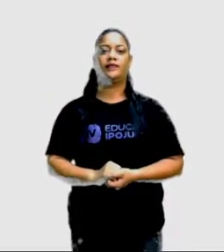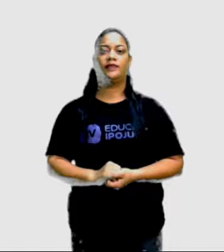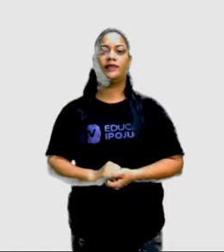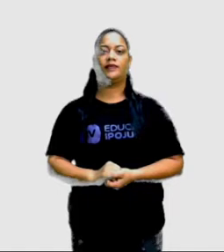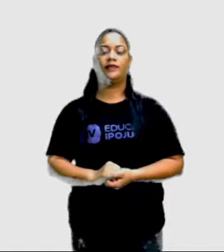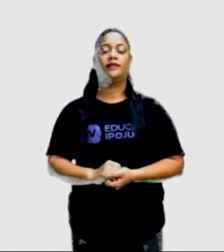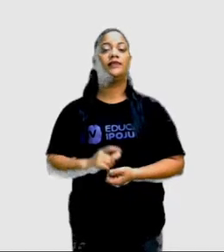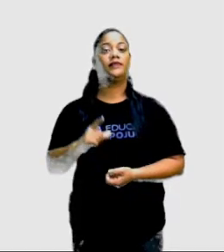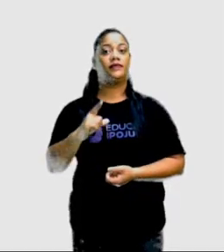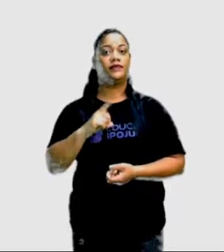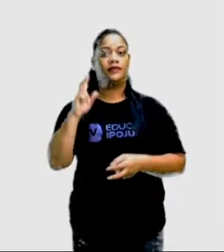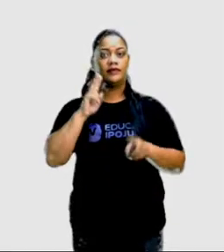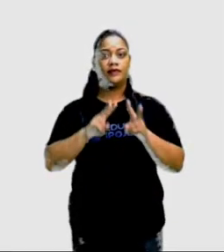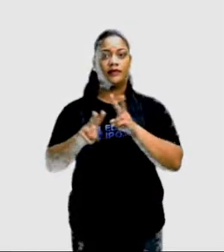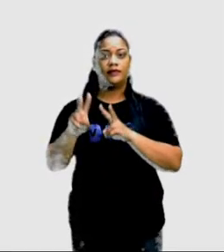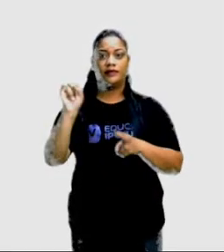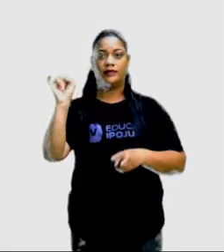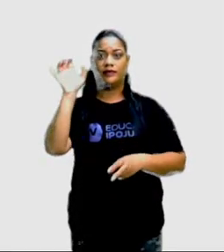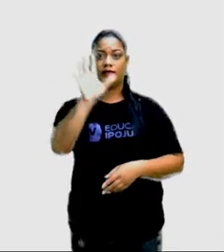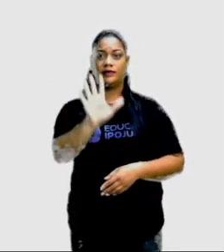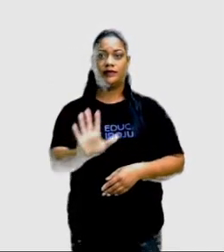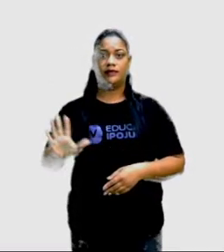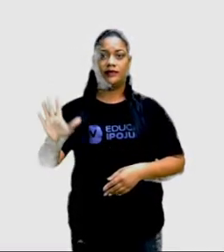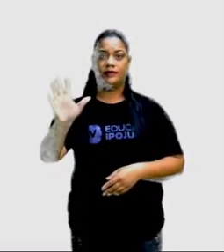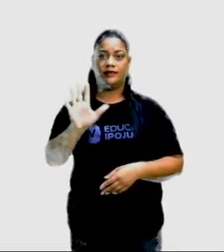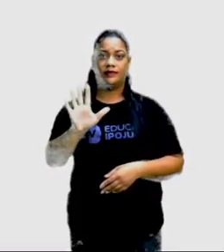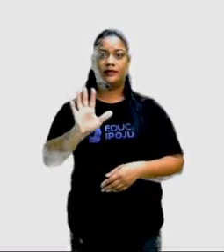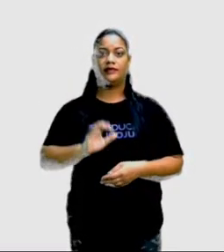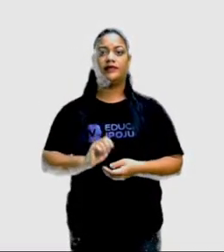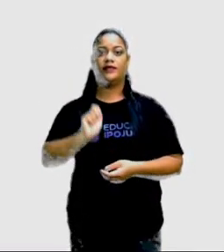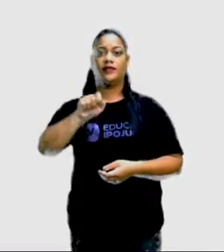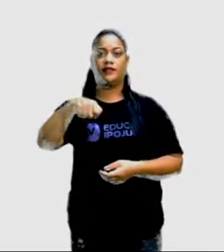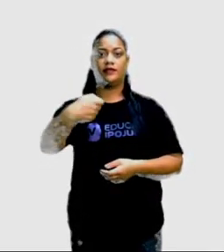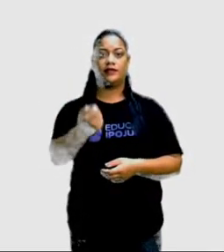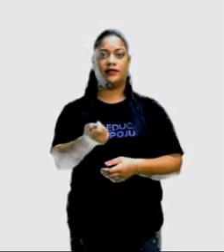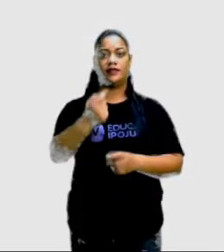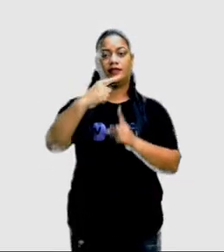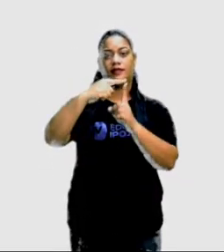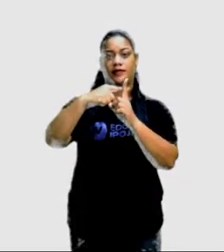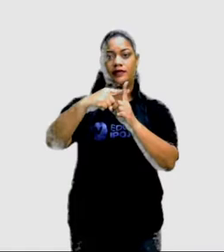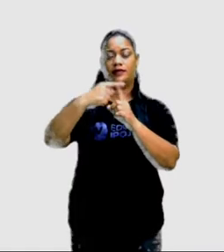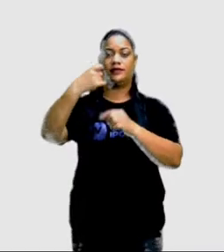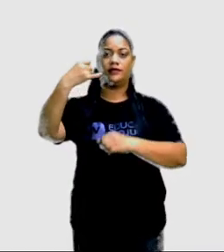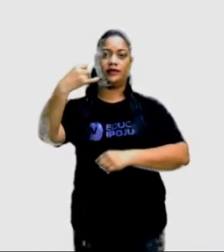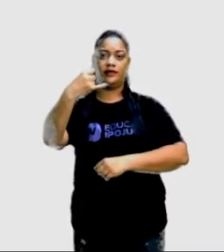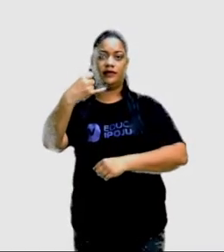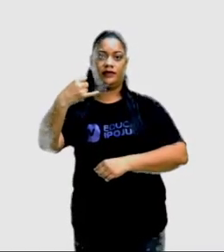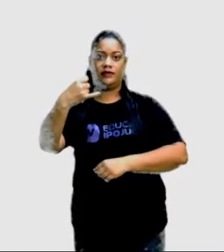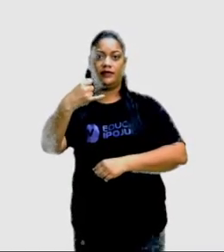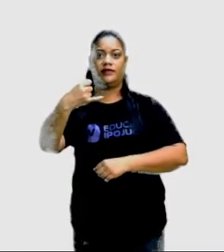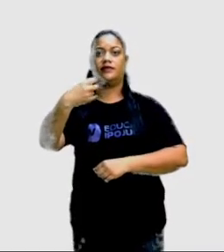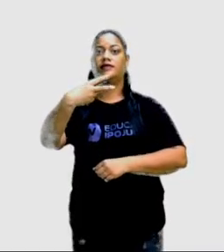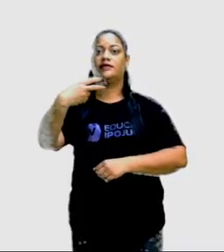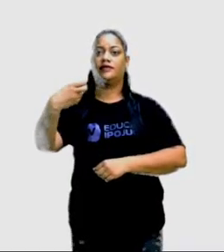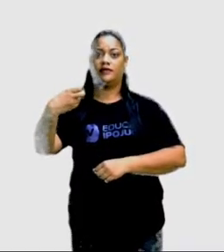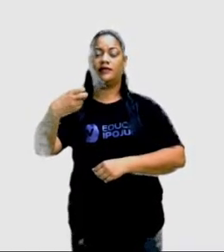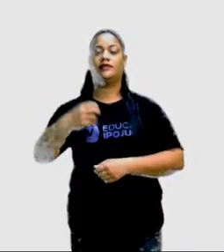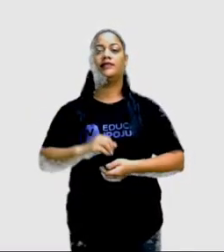Portanto, temos aqui na ilustração, em tamanho um pouco maior, o sinal de adição, subtração e